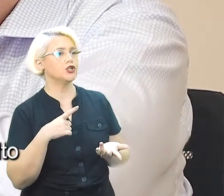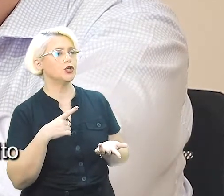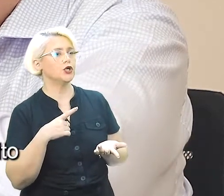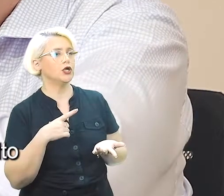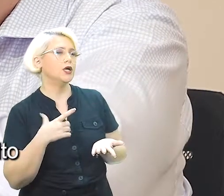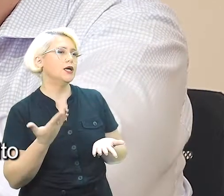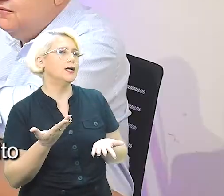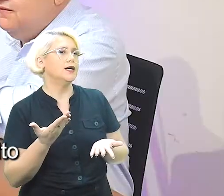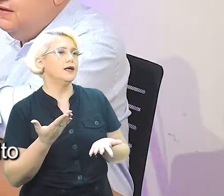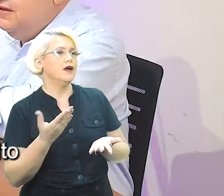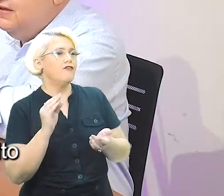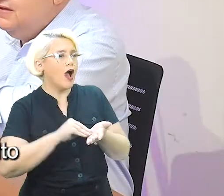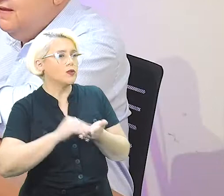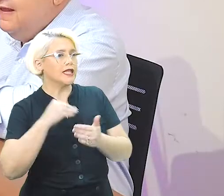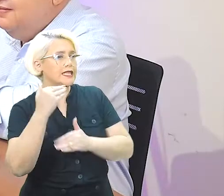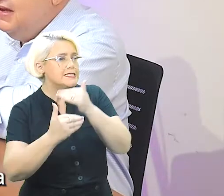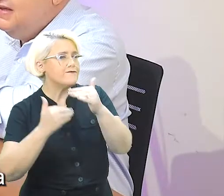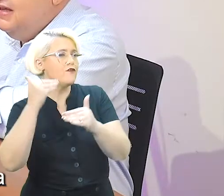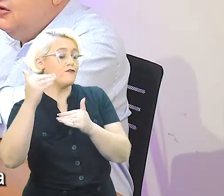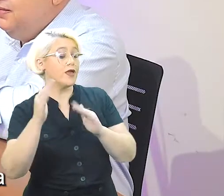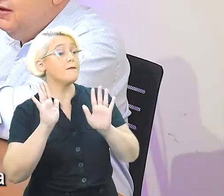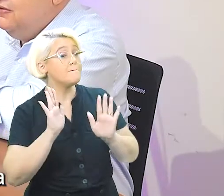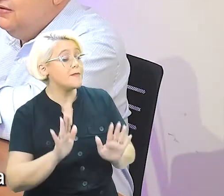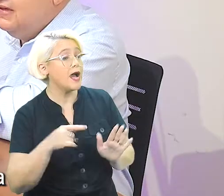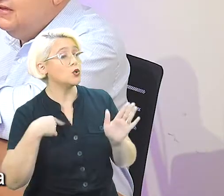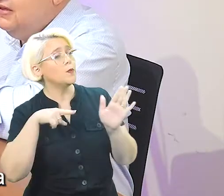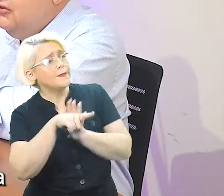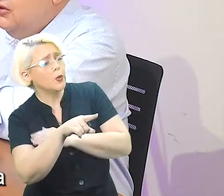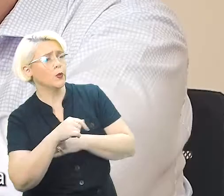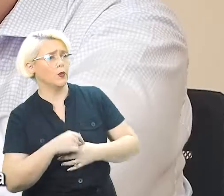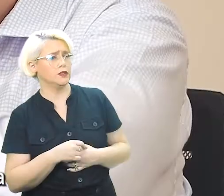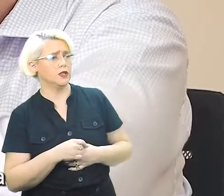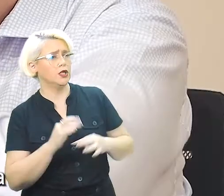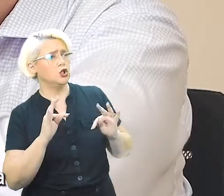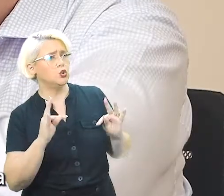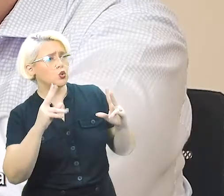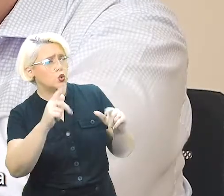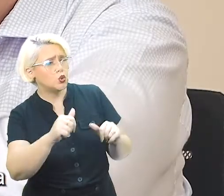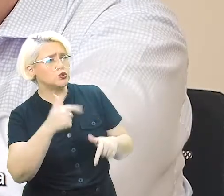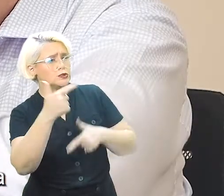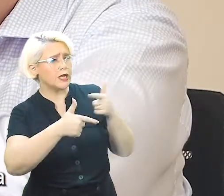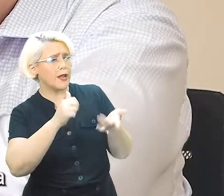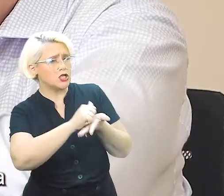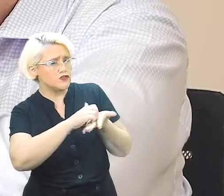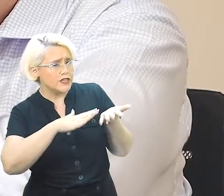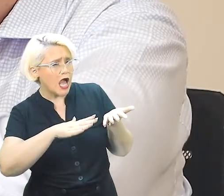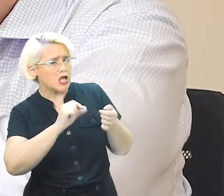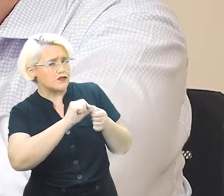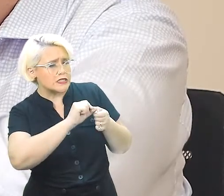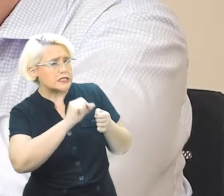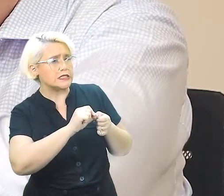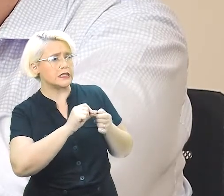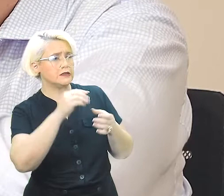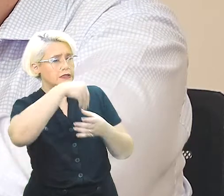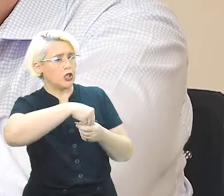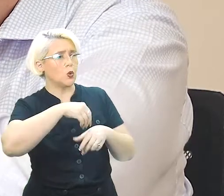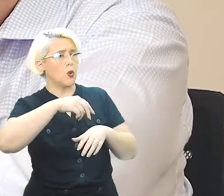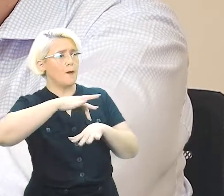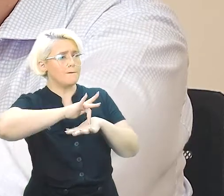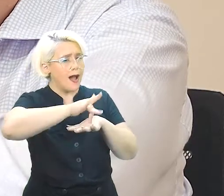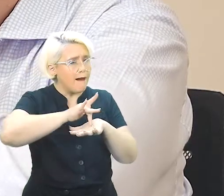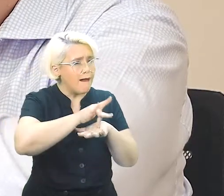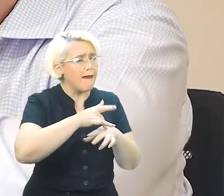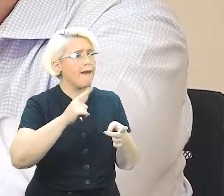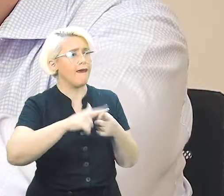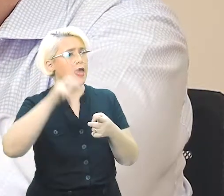muito por serem desenvolvidas, mas aí eu pergunto assim, todas essas atividades que a senhora fazia, no balé,